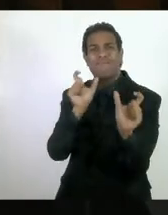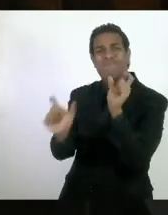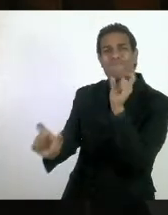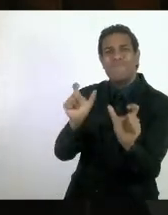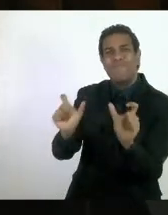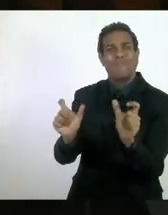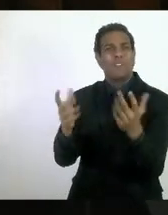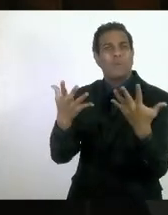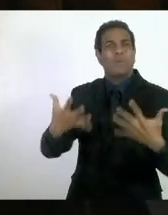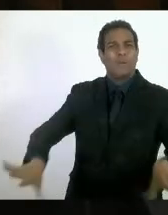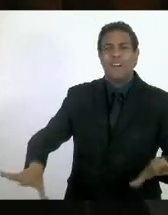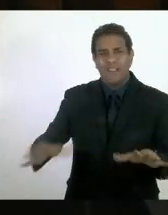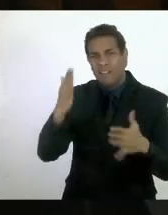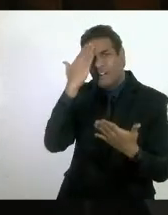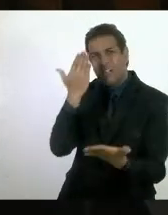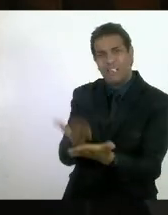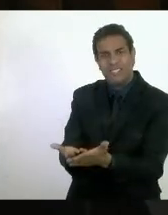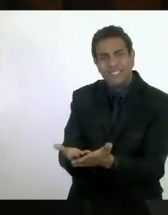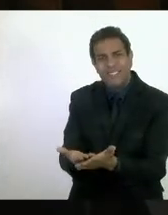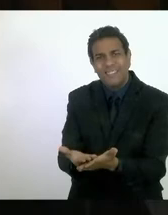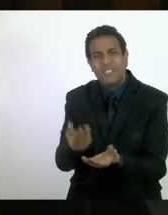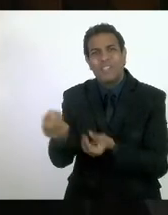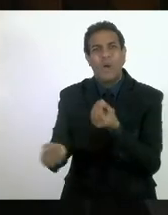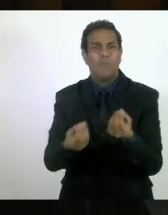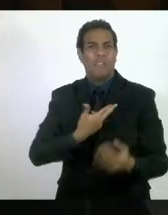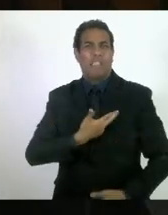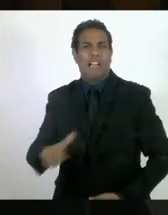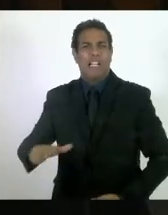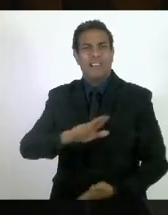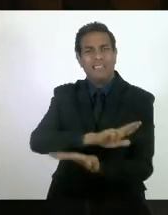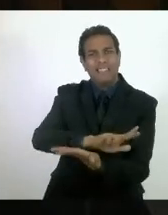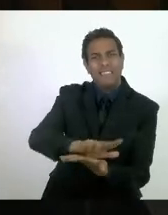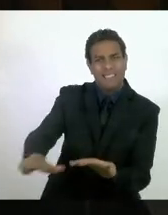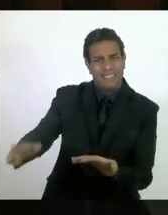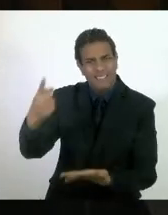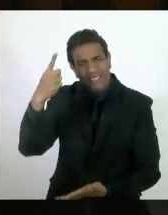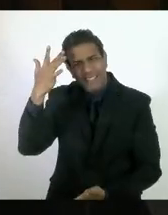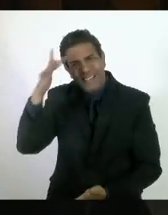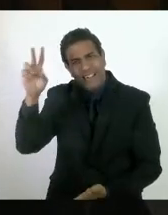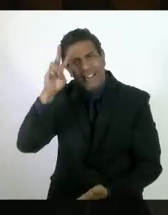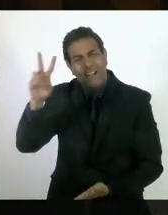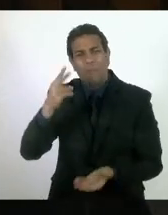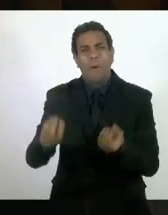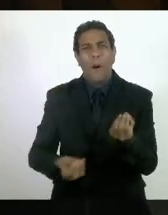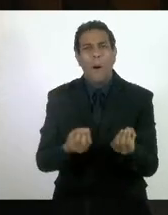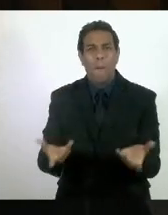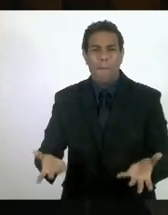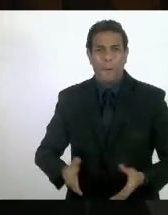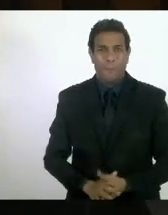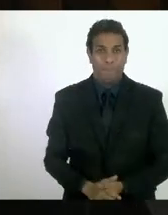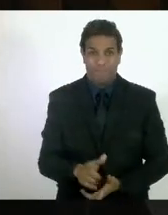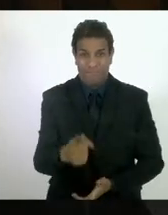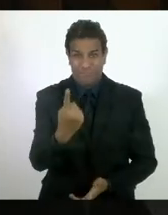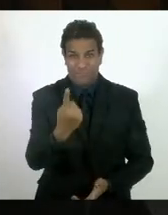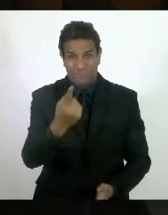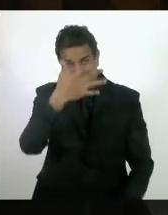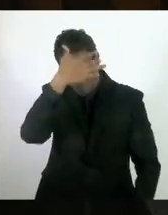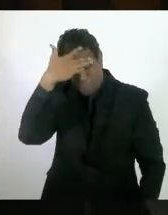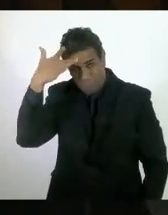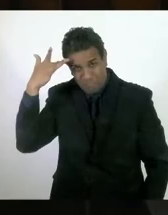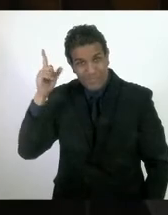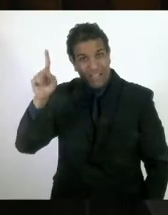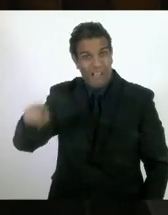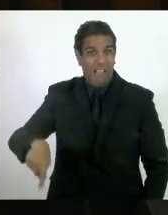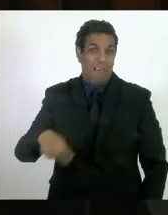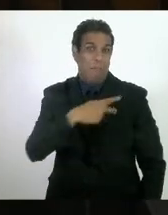de santas na televisão a gente conhece lembra dessa imagem traje Que malha um sujeito se